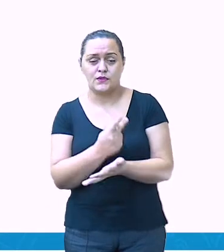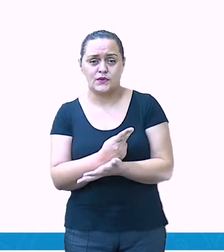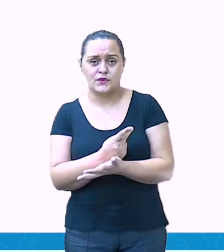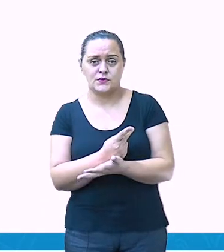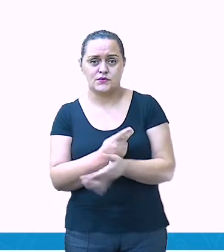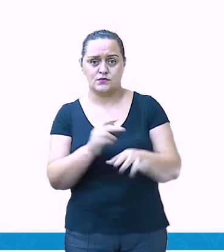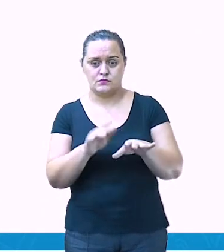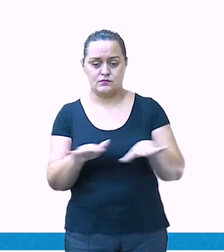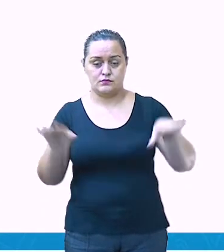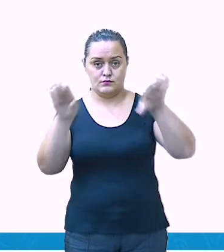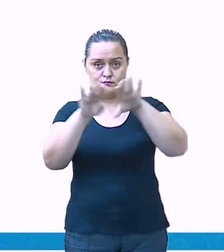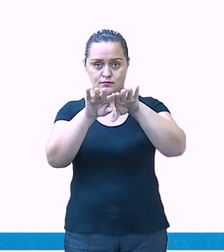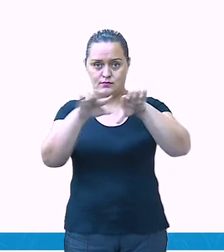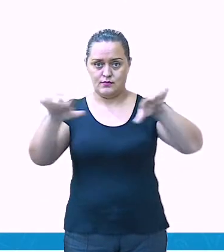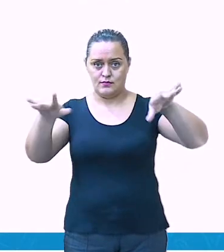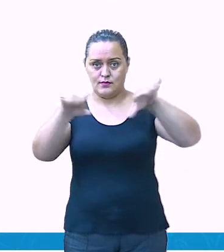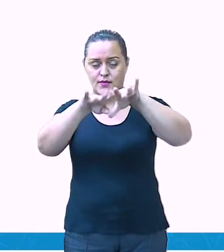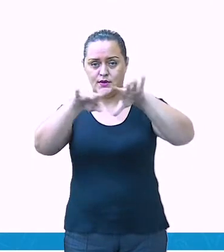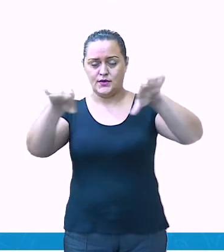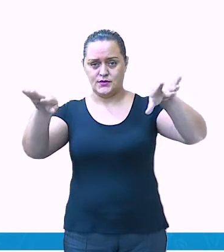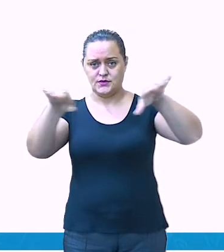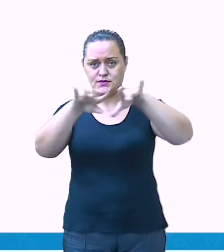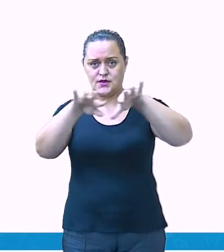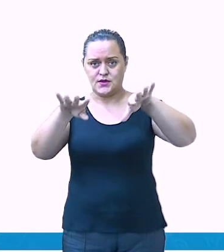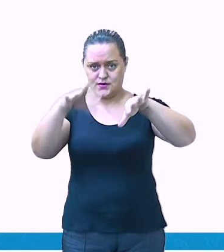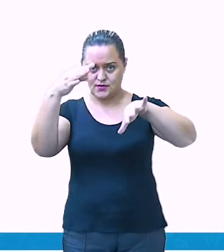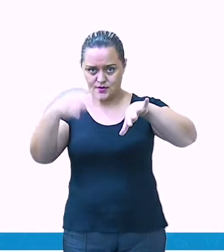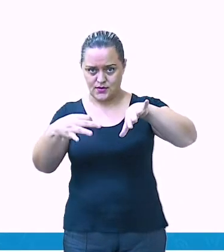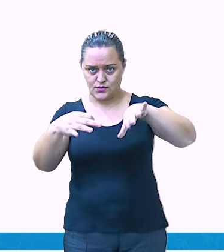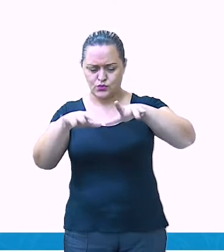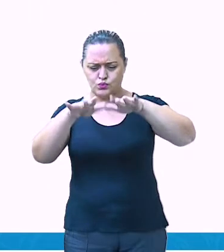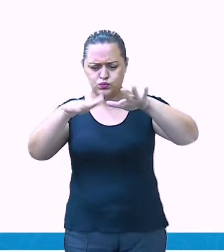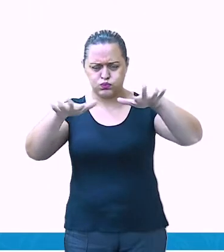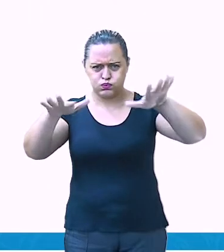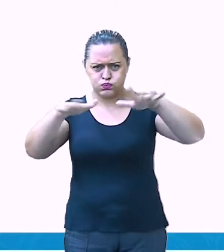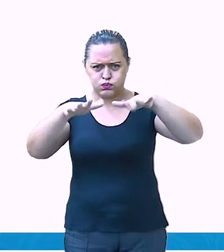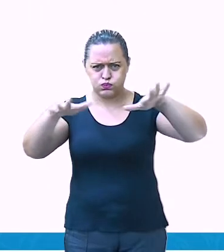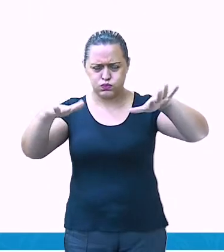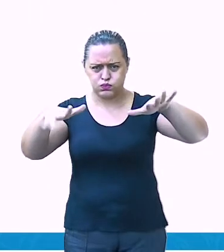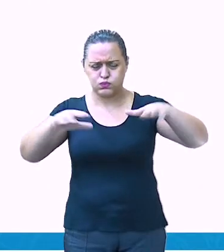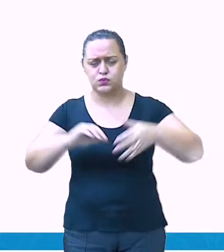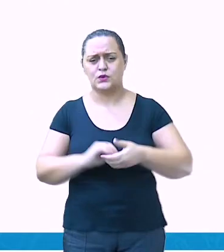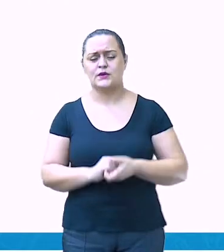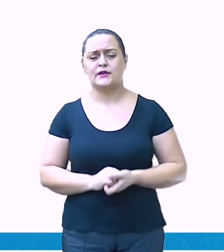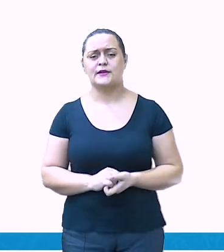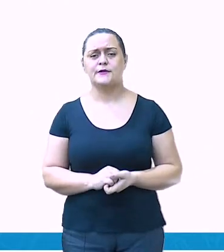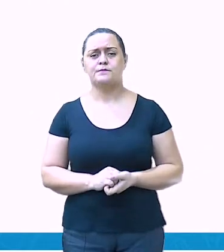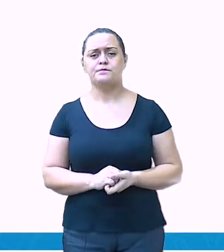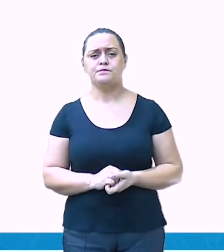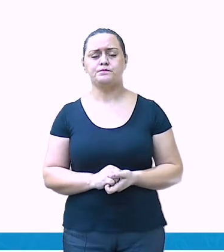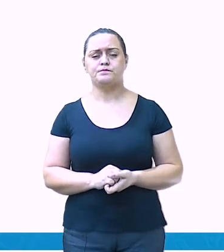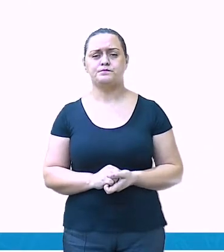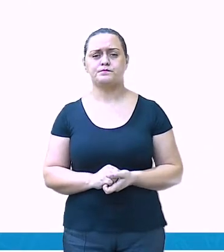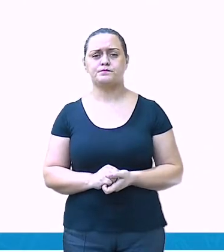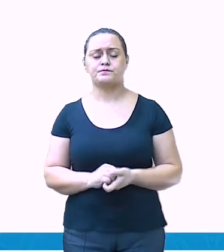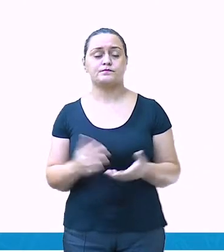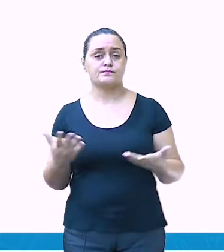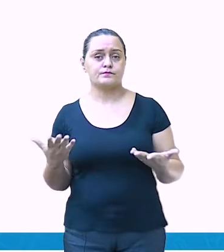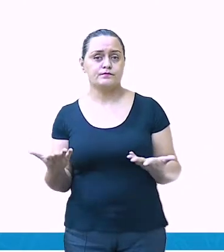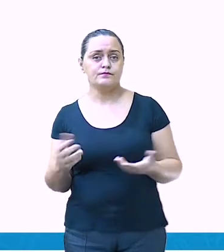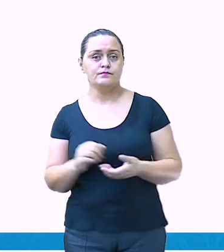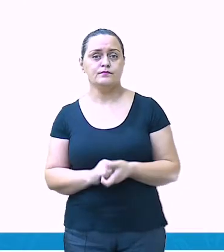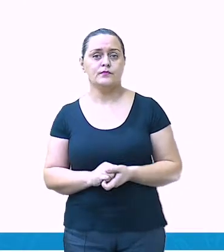da Terra. Quando esta vibração acontece dentro de